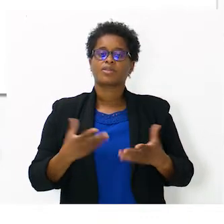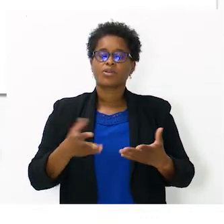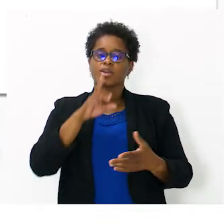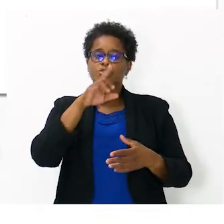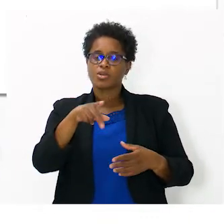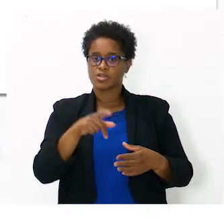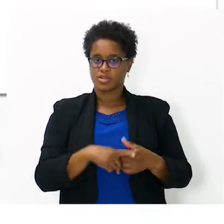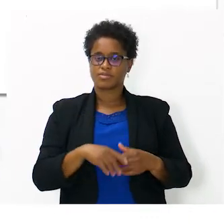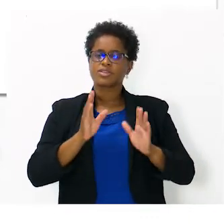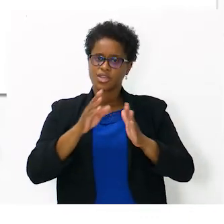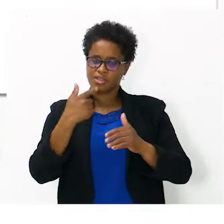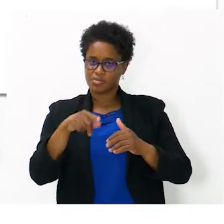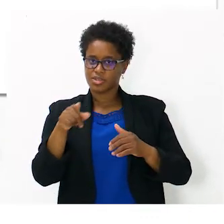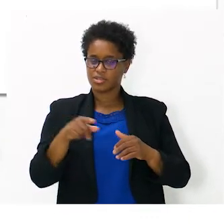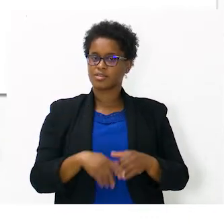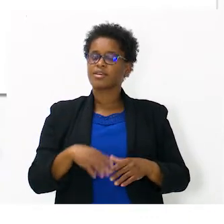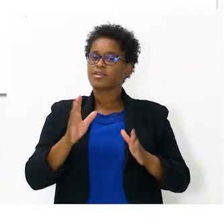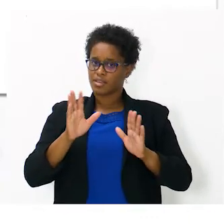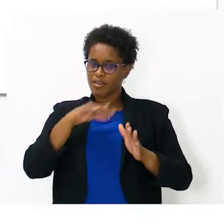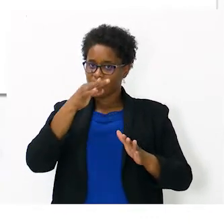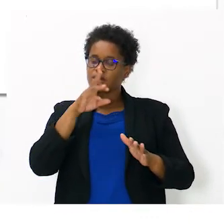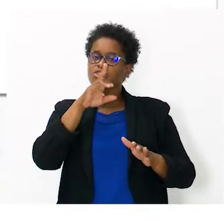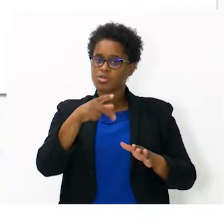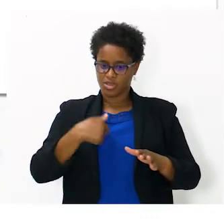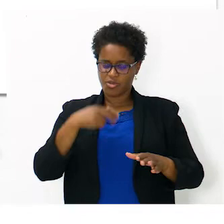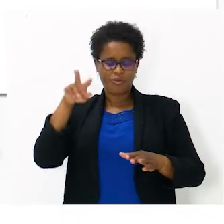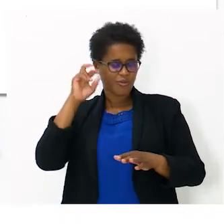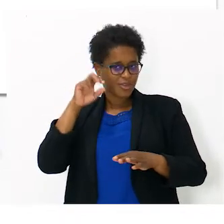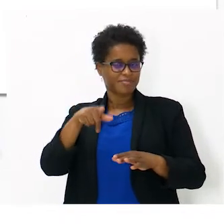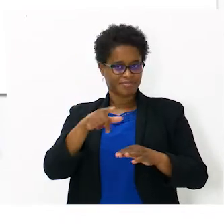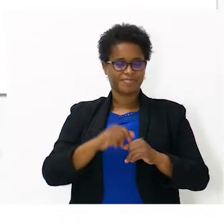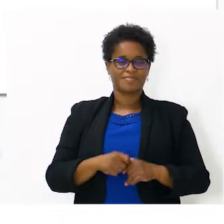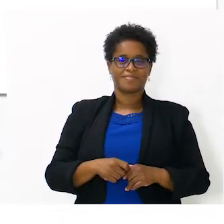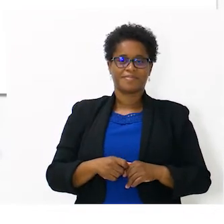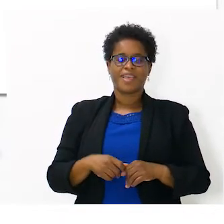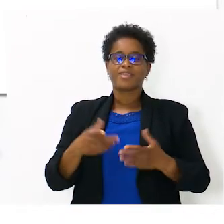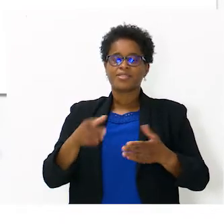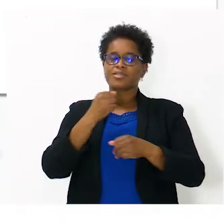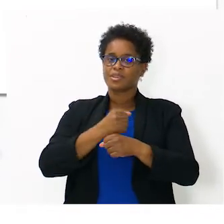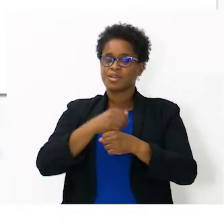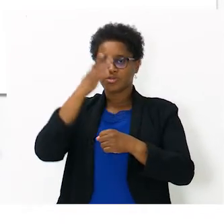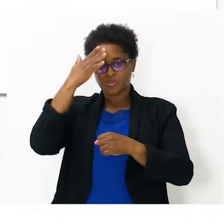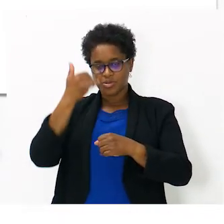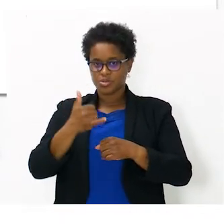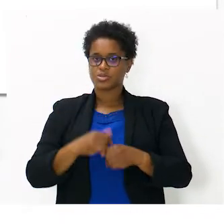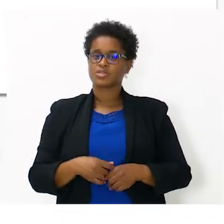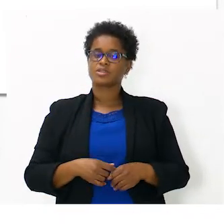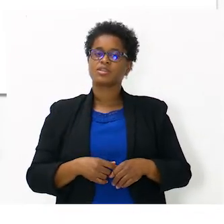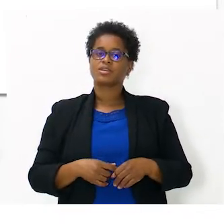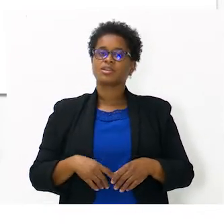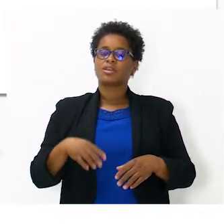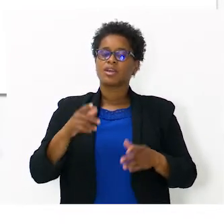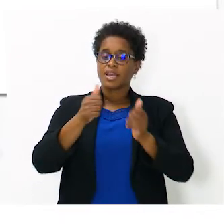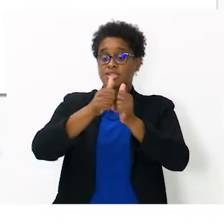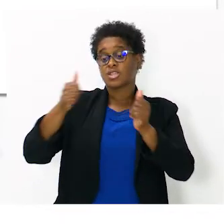Então a resposta já temos ali, já tinham dado a resposta porque eu ouvi. Muito bem. Exercício número 2. A